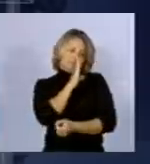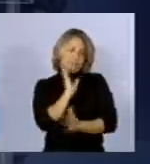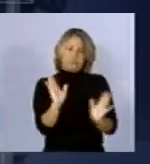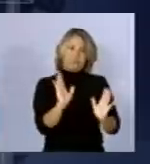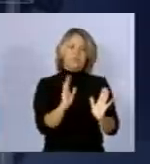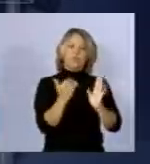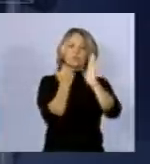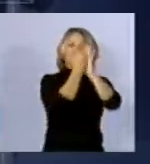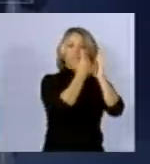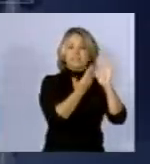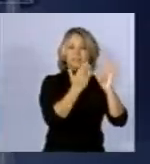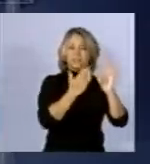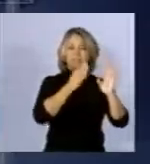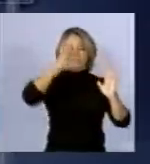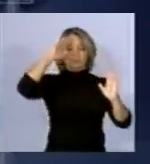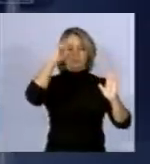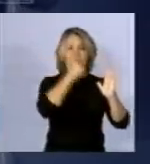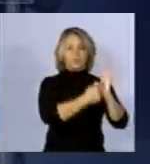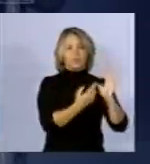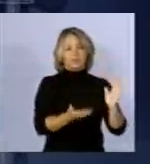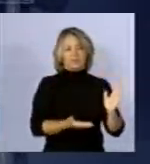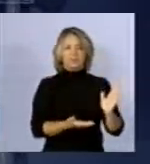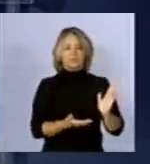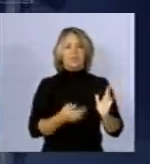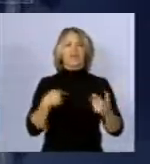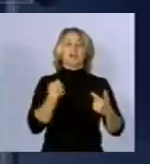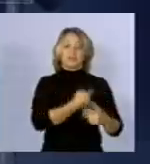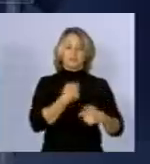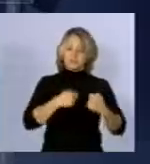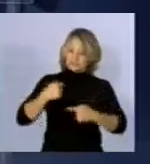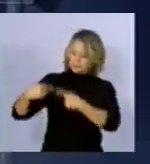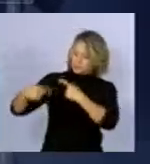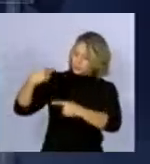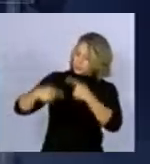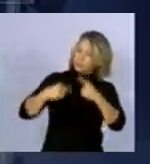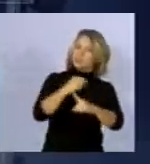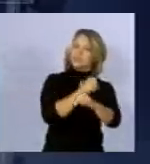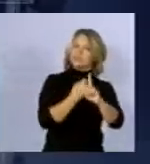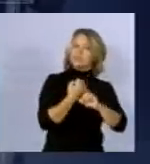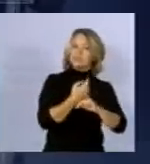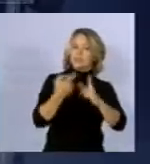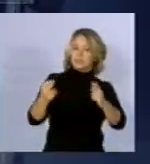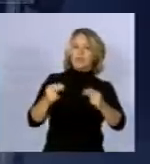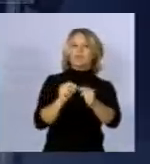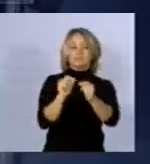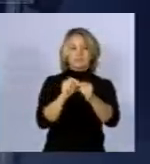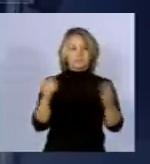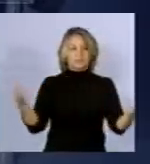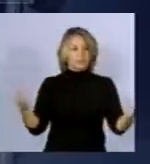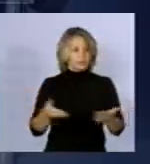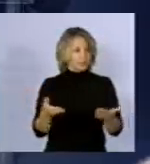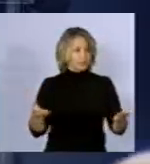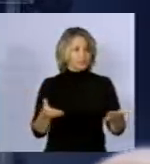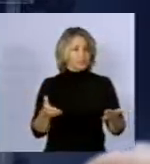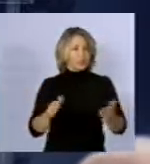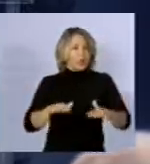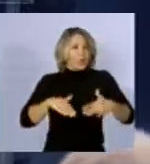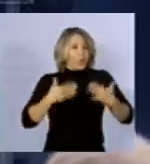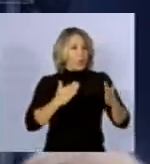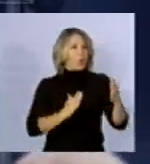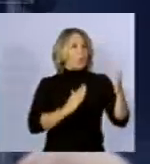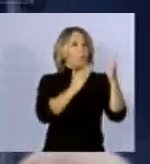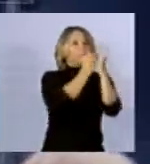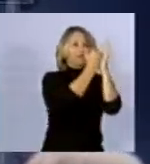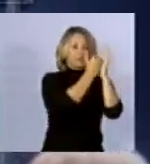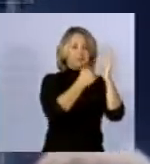padrão nós devemos nos eh eh eh discutir socialmente que é o que estamos fazendo aqui eh qual é o padrão que